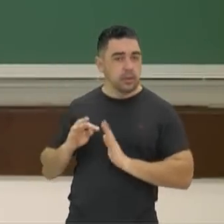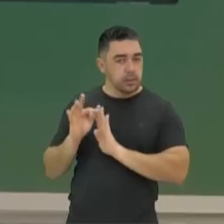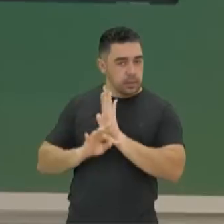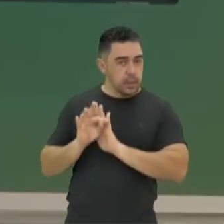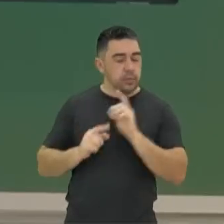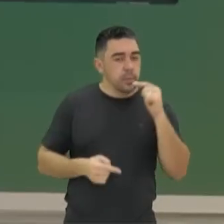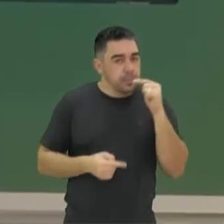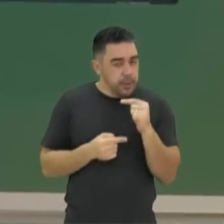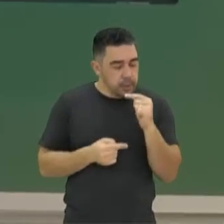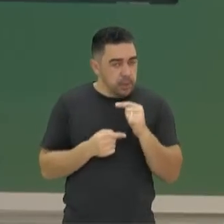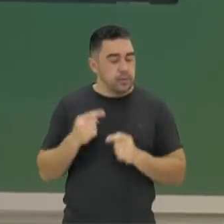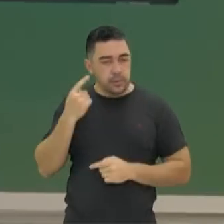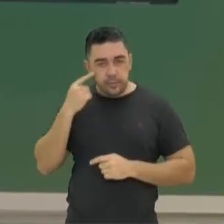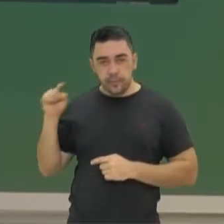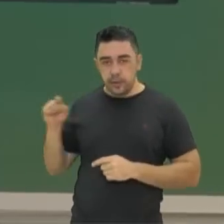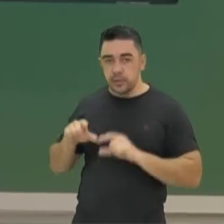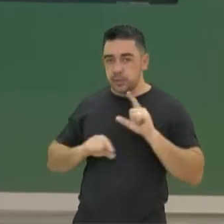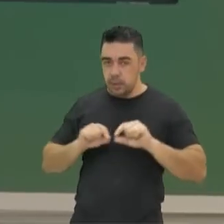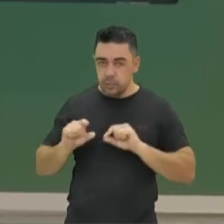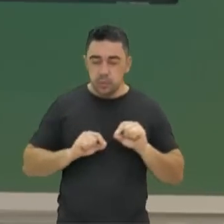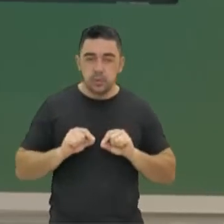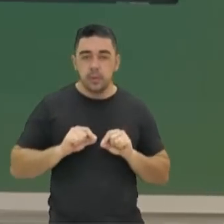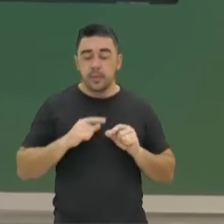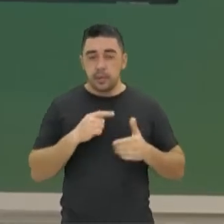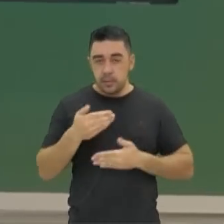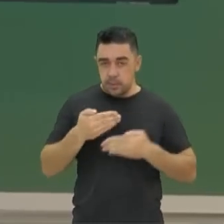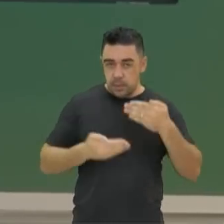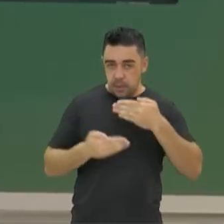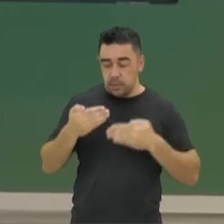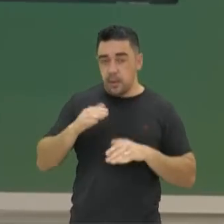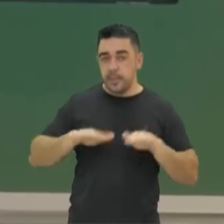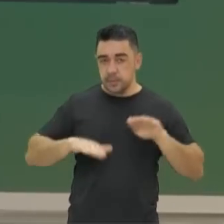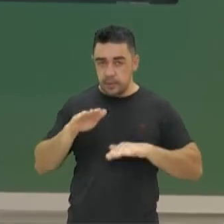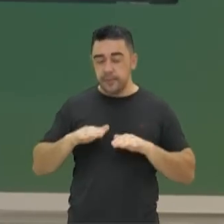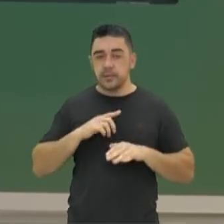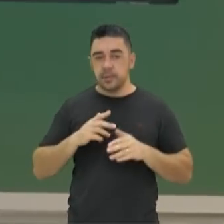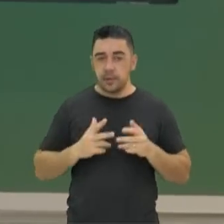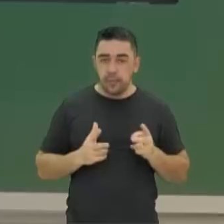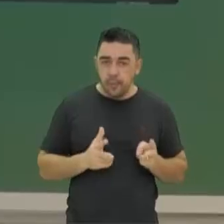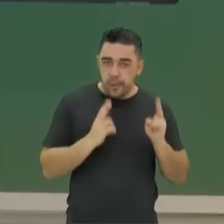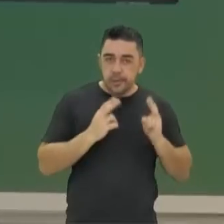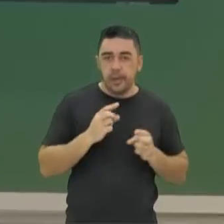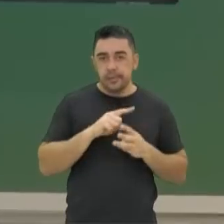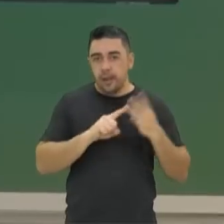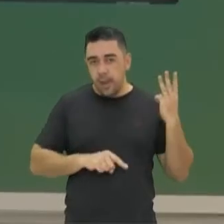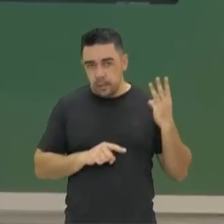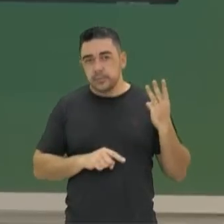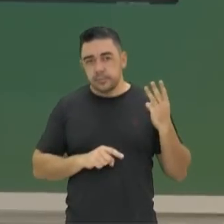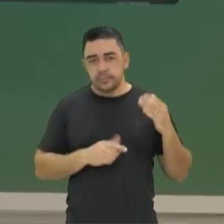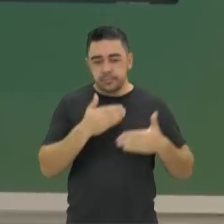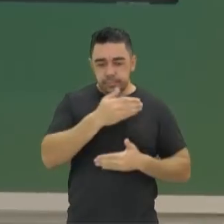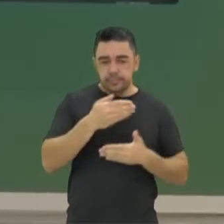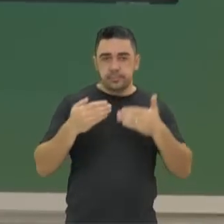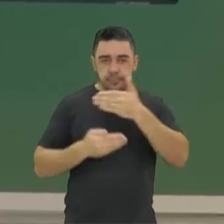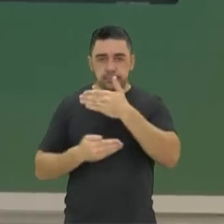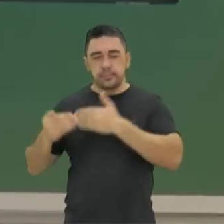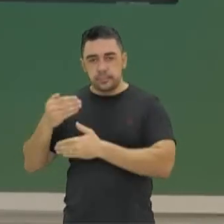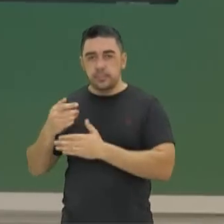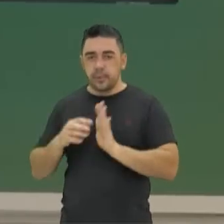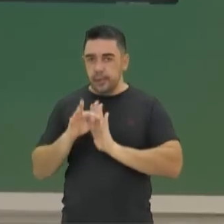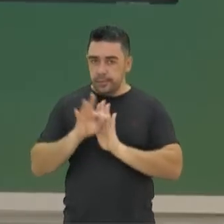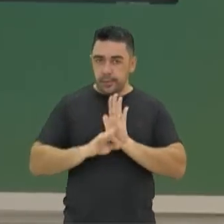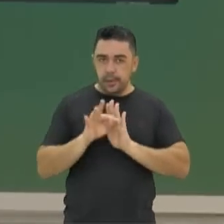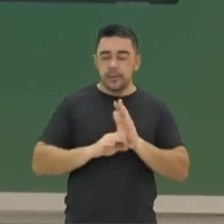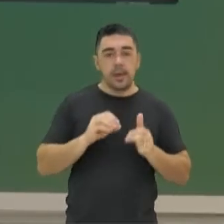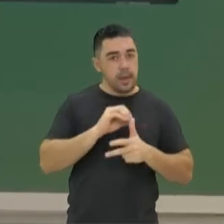pequeno, inclusive, né? A gente seleciona para caber bem nos slides, mas vocês veem que às vezes eu tenho que repartir o exercício em 3, né? Porque tem bastante texto, o Enem gosta.